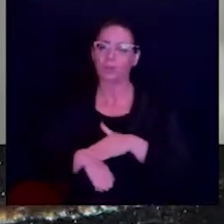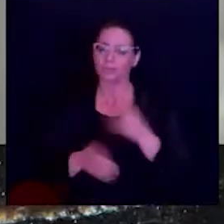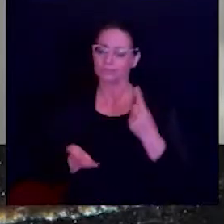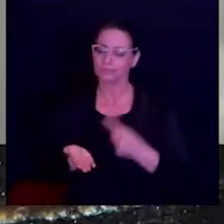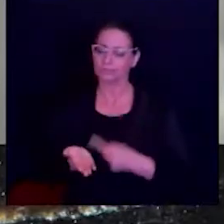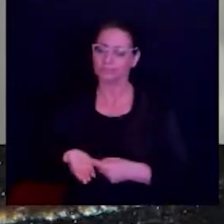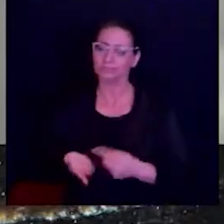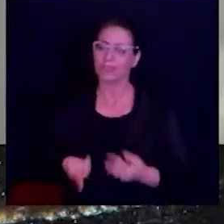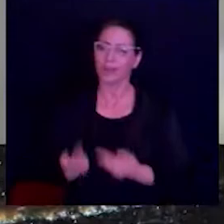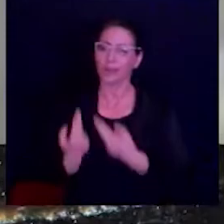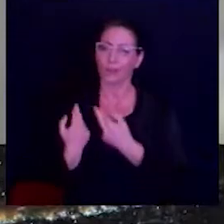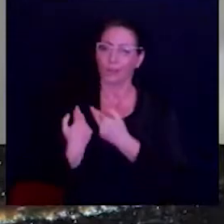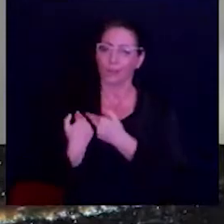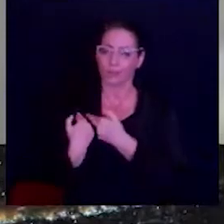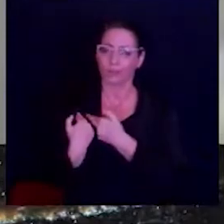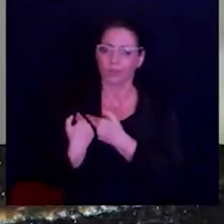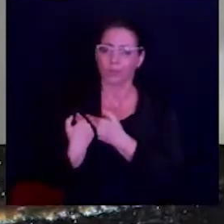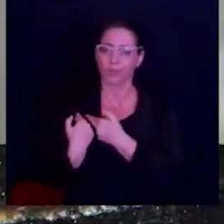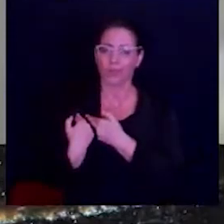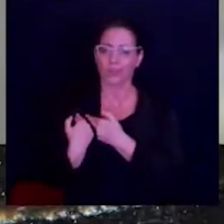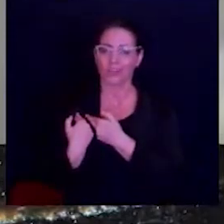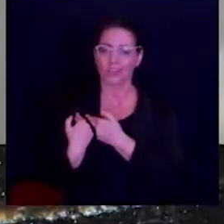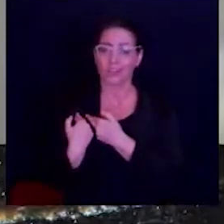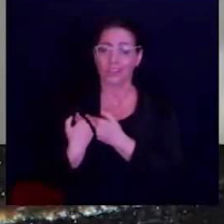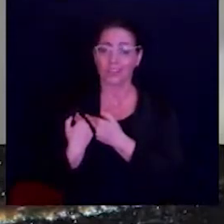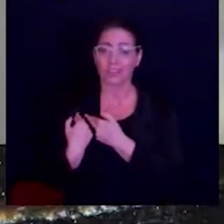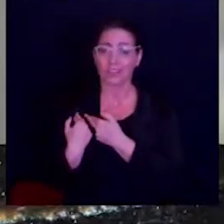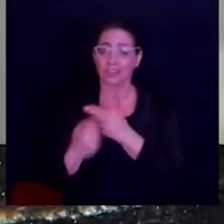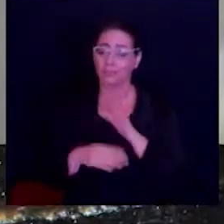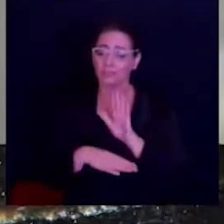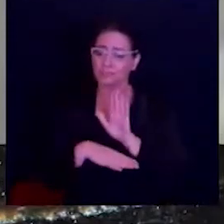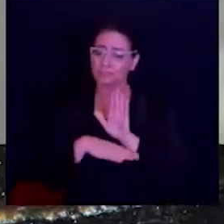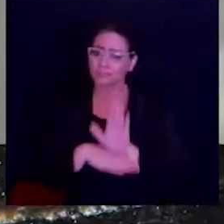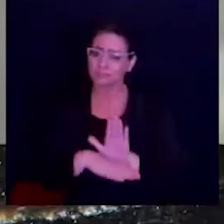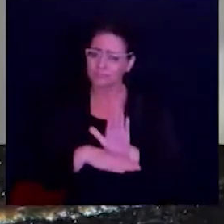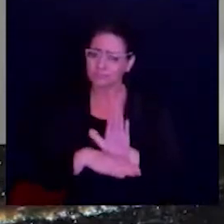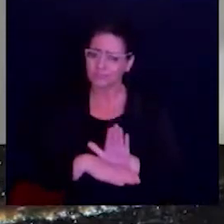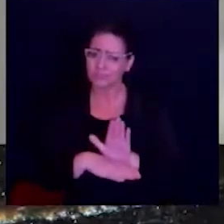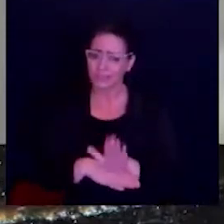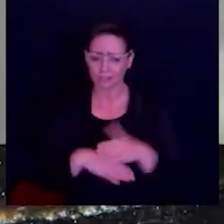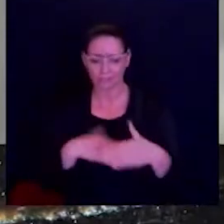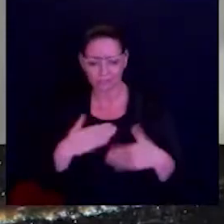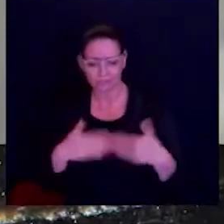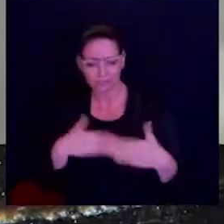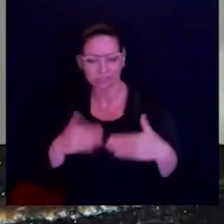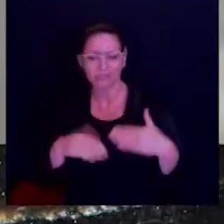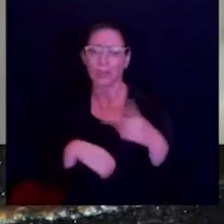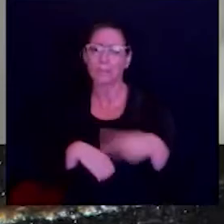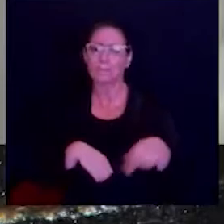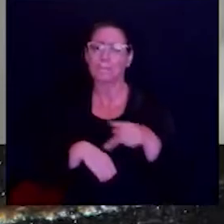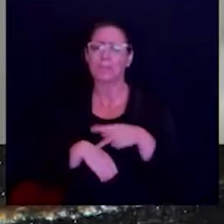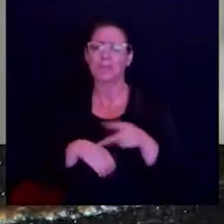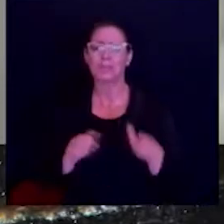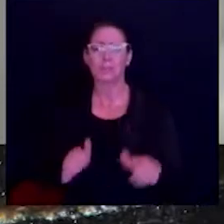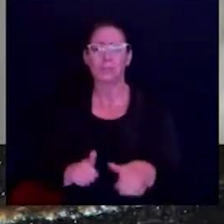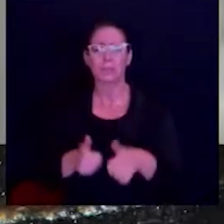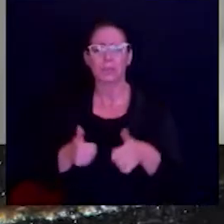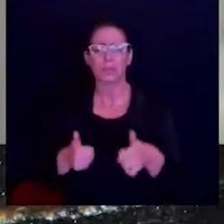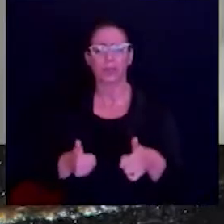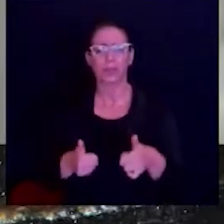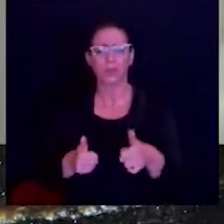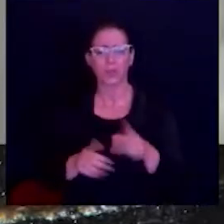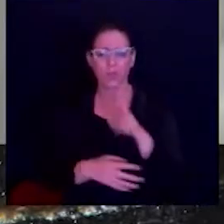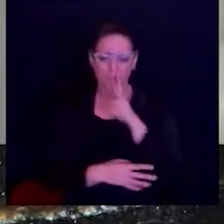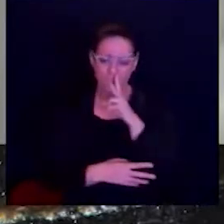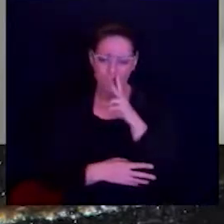suas responsabilidades e contribuirmos para o desenvolvimento de um país melhor, com a garra,